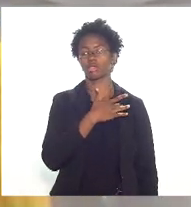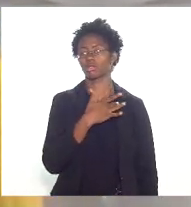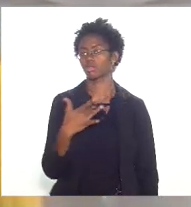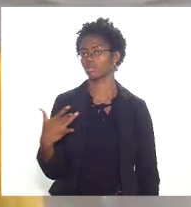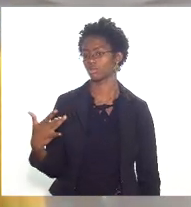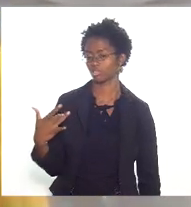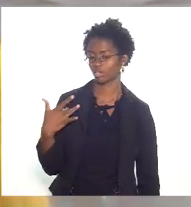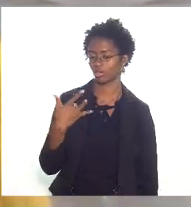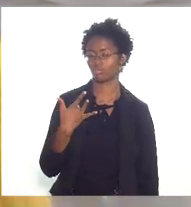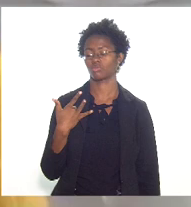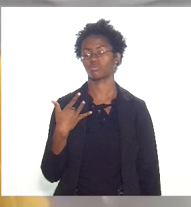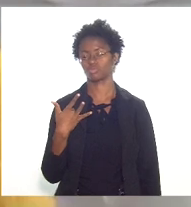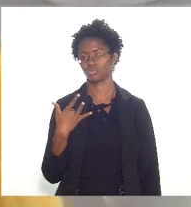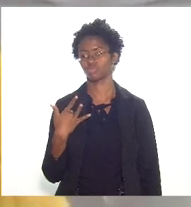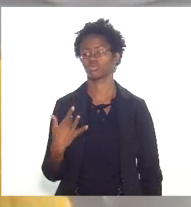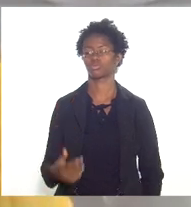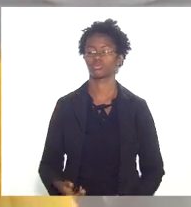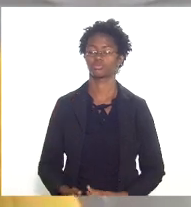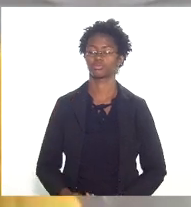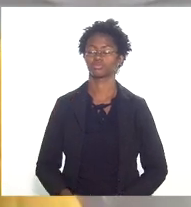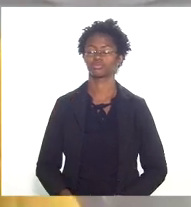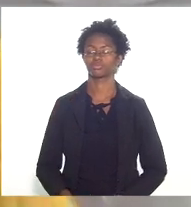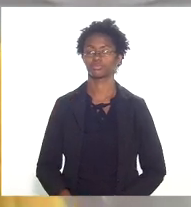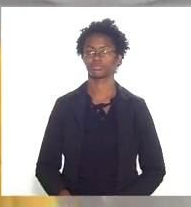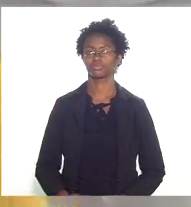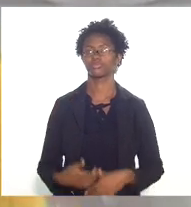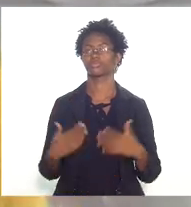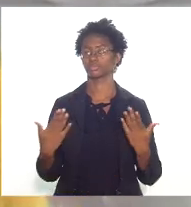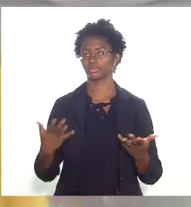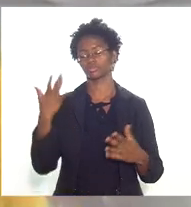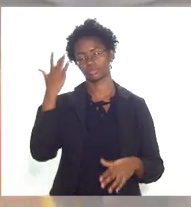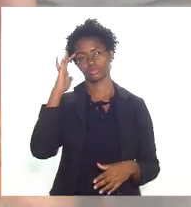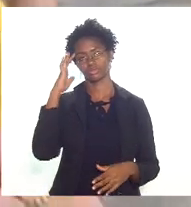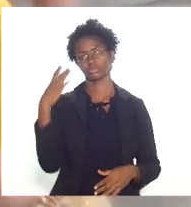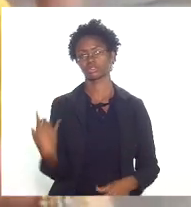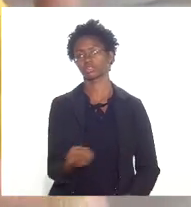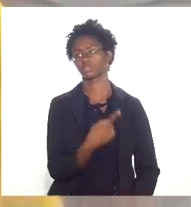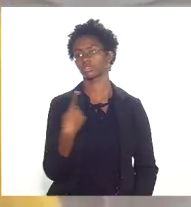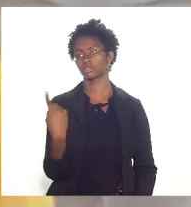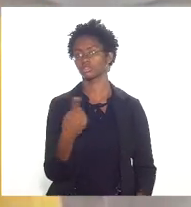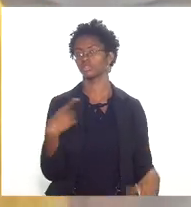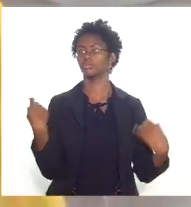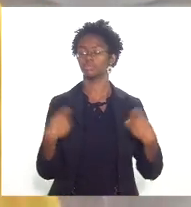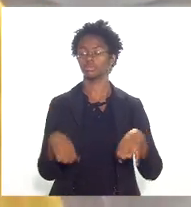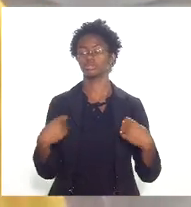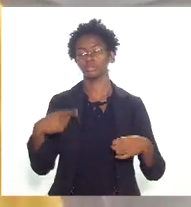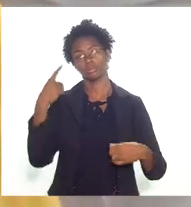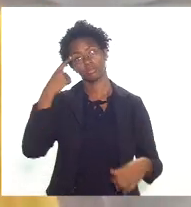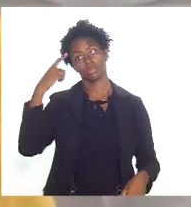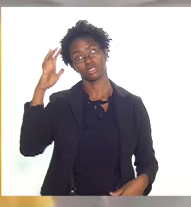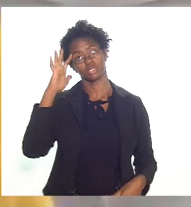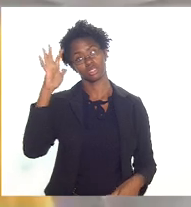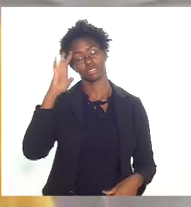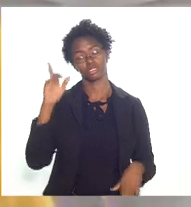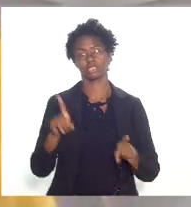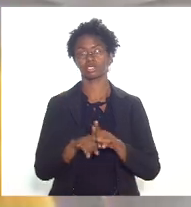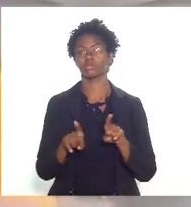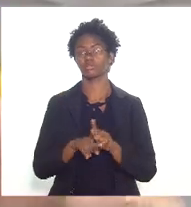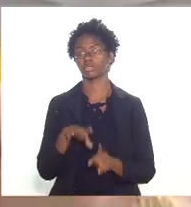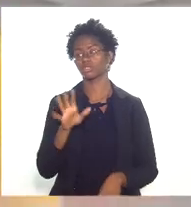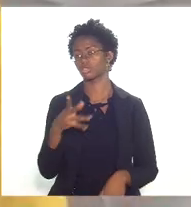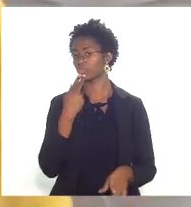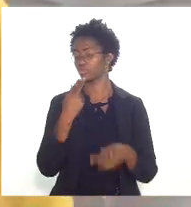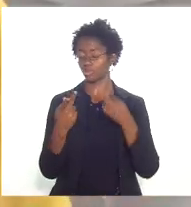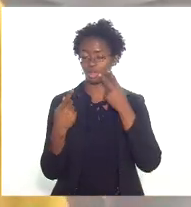faz já enfrentou né então eu acho que nós temos que também pensar isso já foi dito aqui nos nossos debates